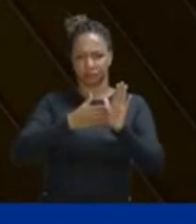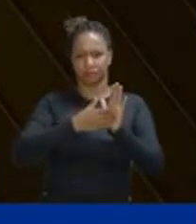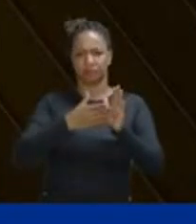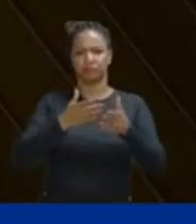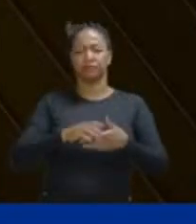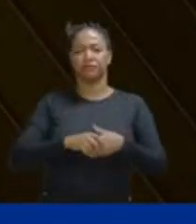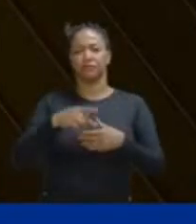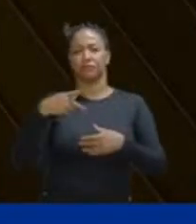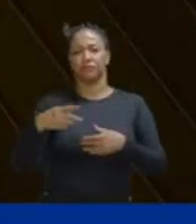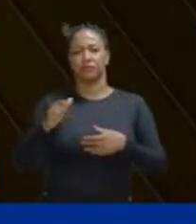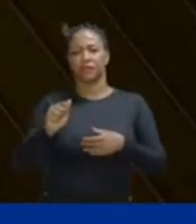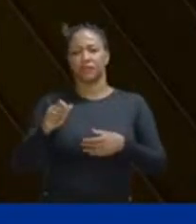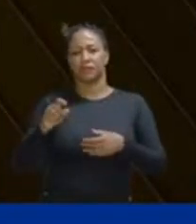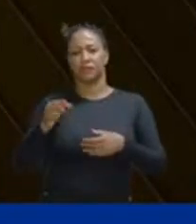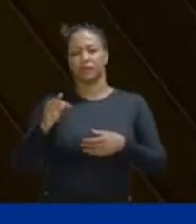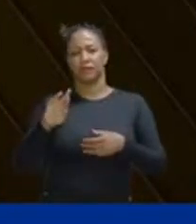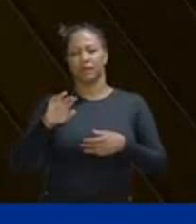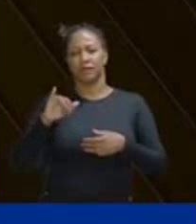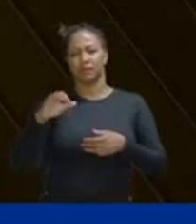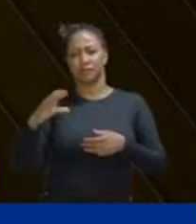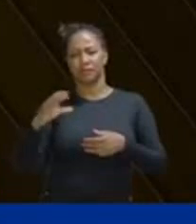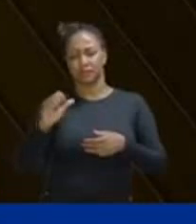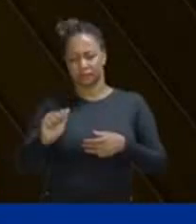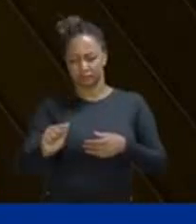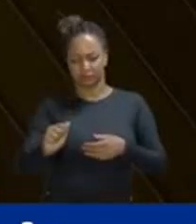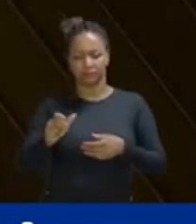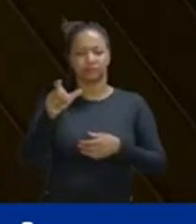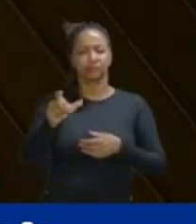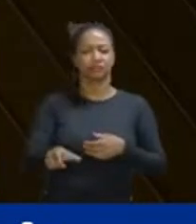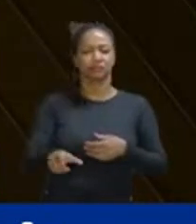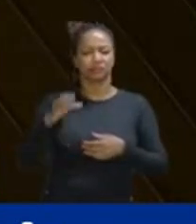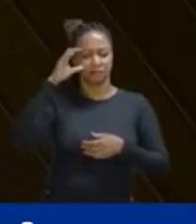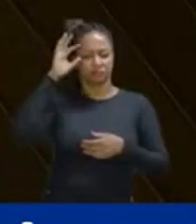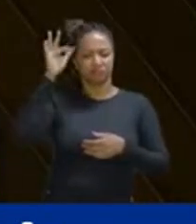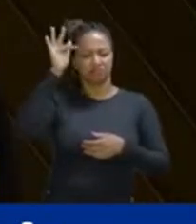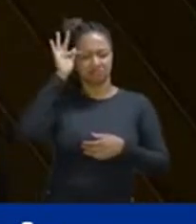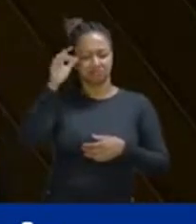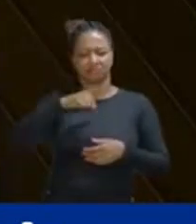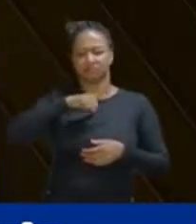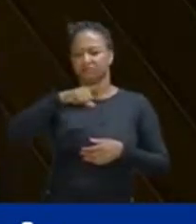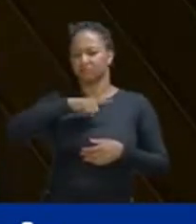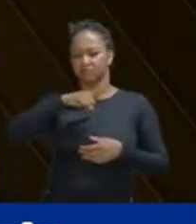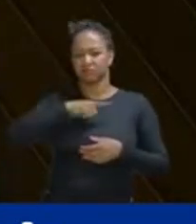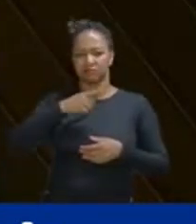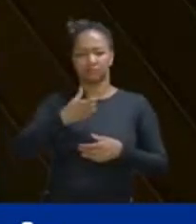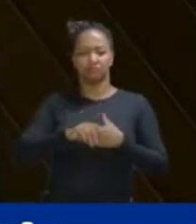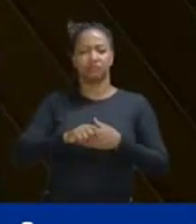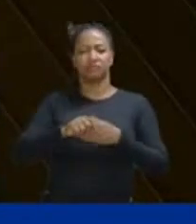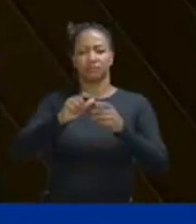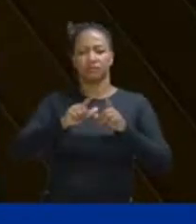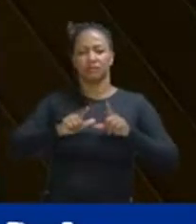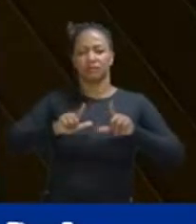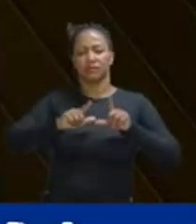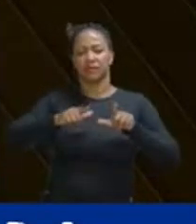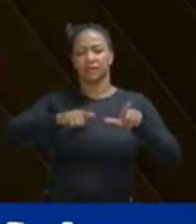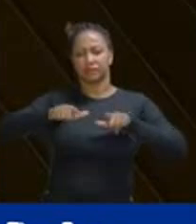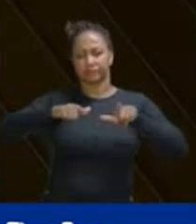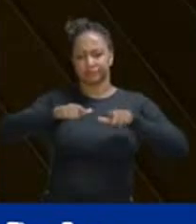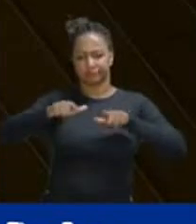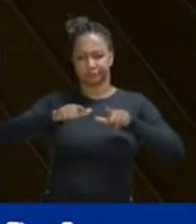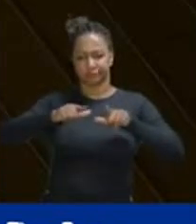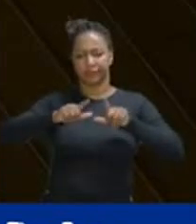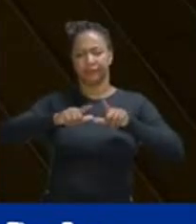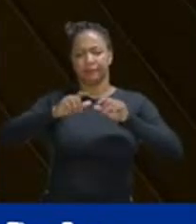de Patrícia Lima Ferraz. O recorrente afirmou que a representada teria veiculado propaganda irregular, munida